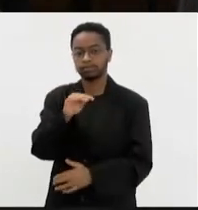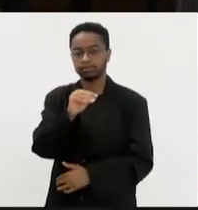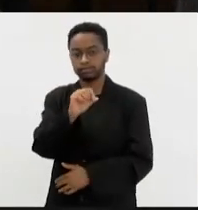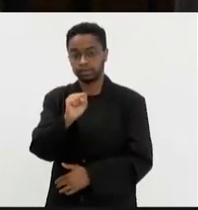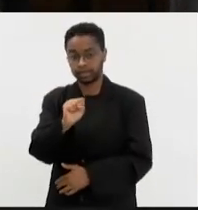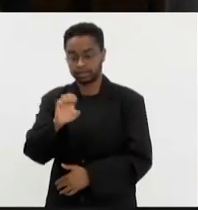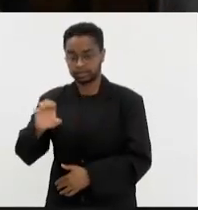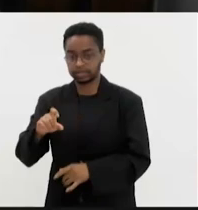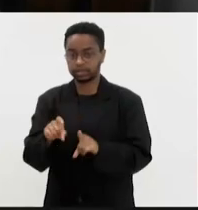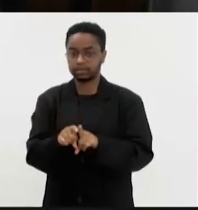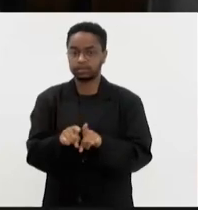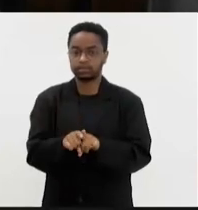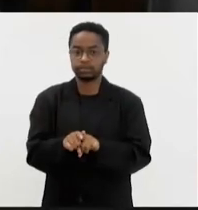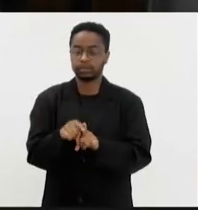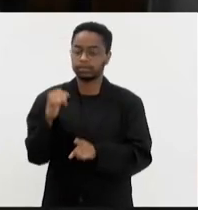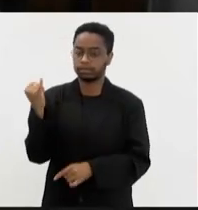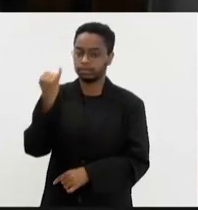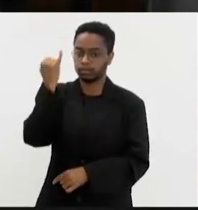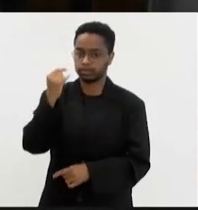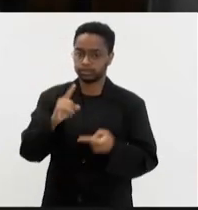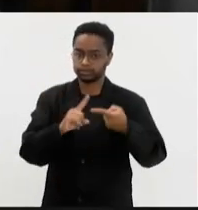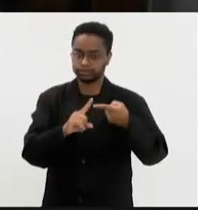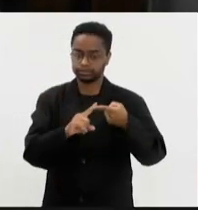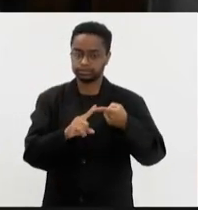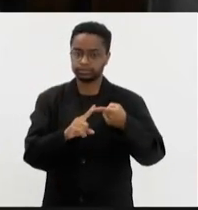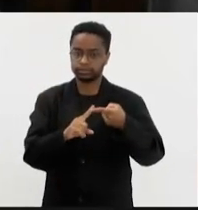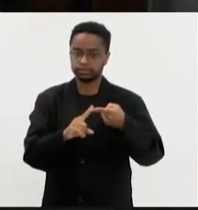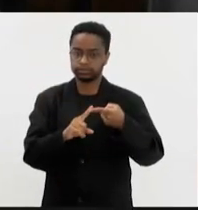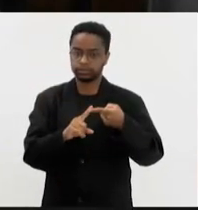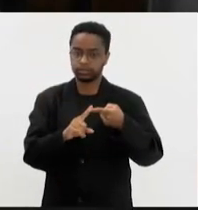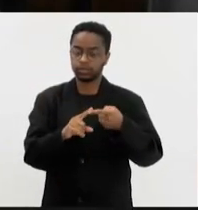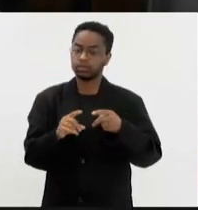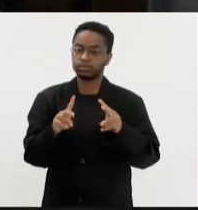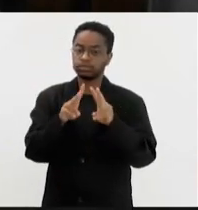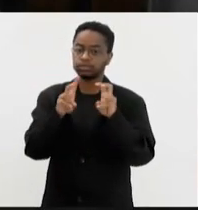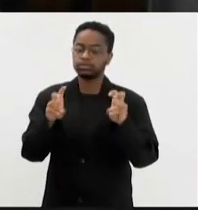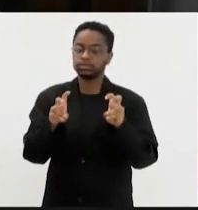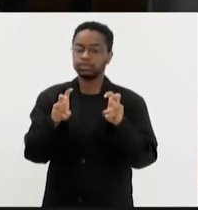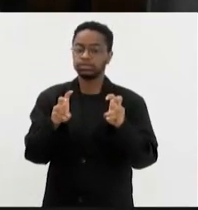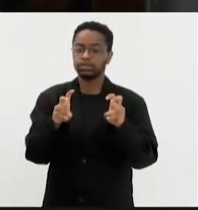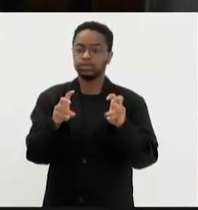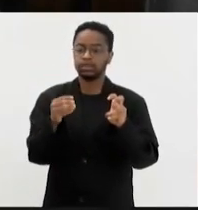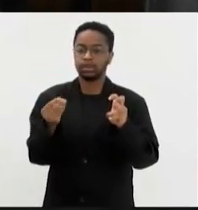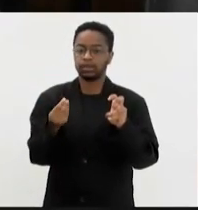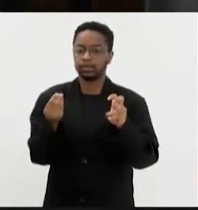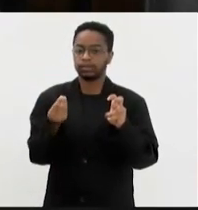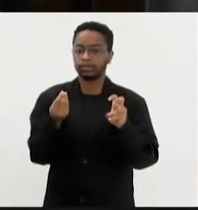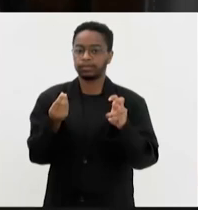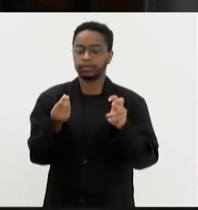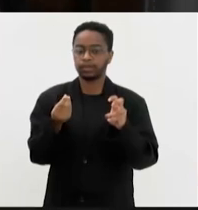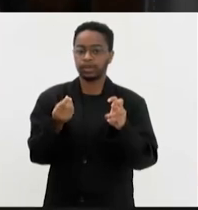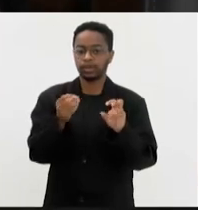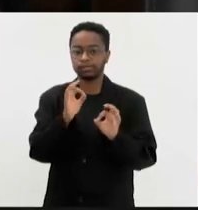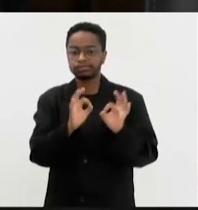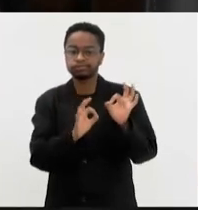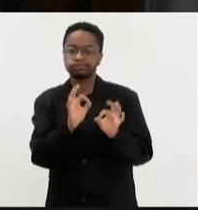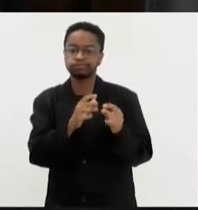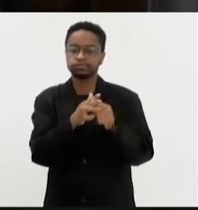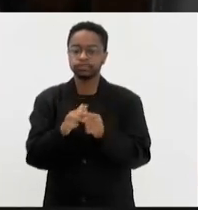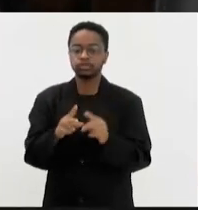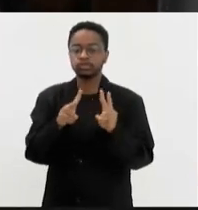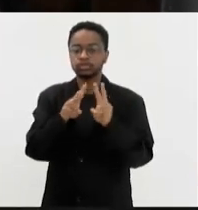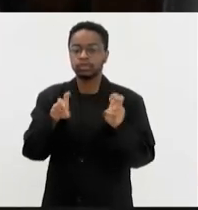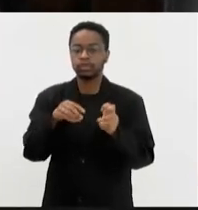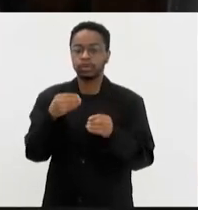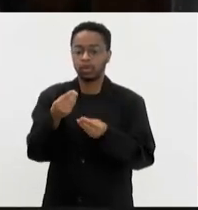e que são bastante importantes primeiro uma tratativa bastante eh aperfeiçoada do dever